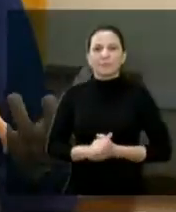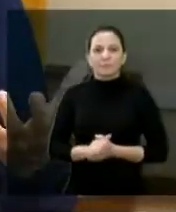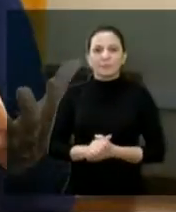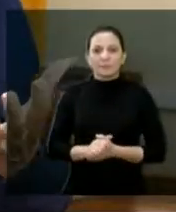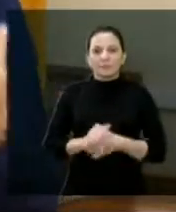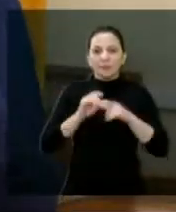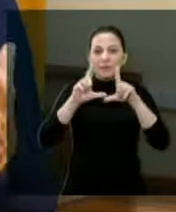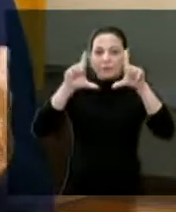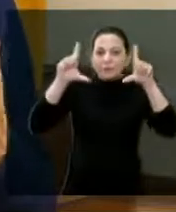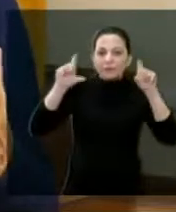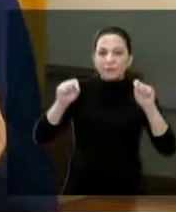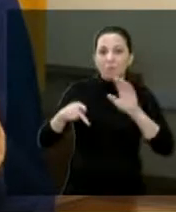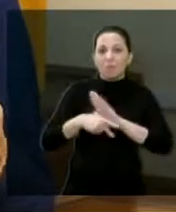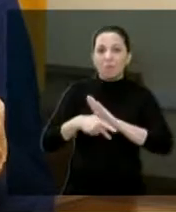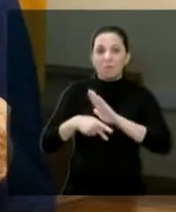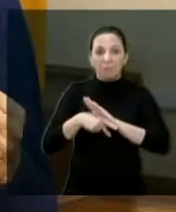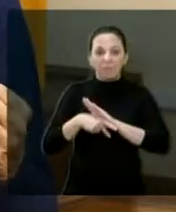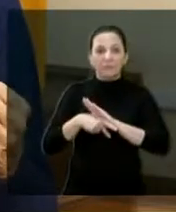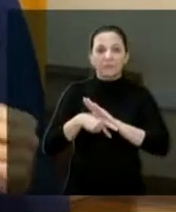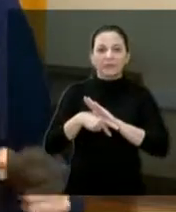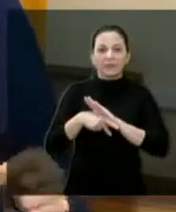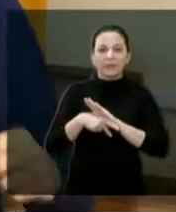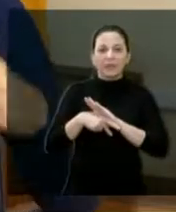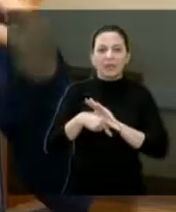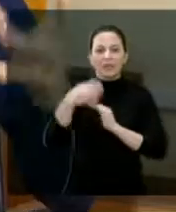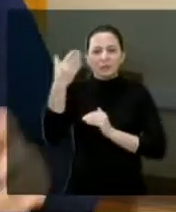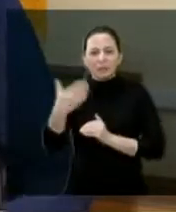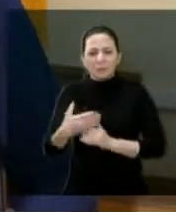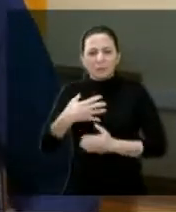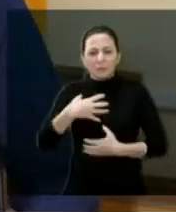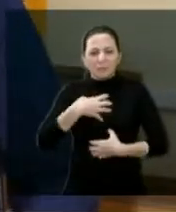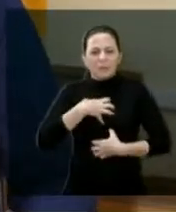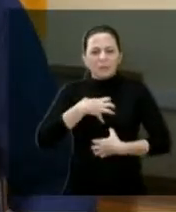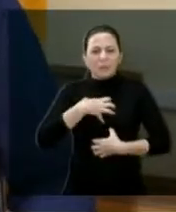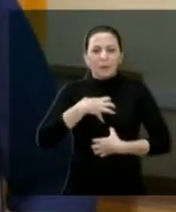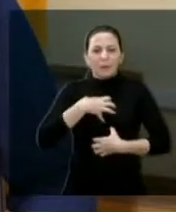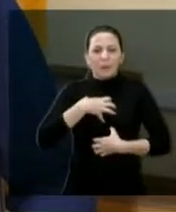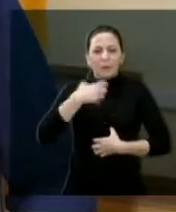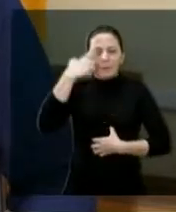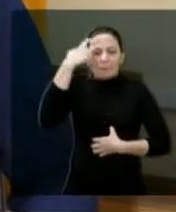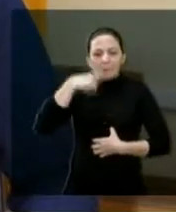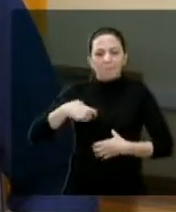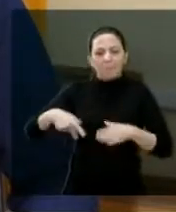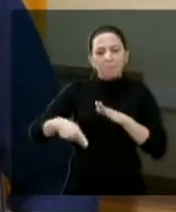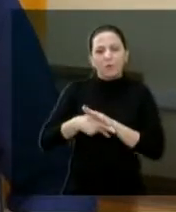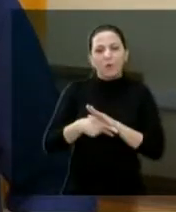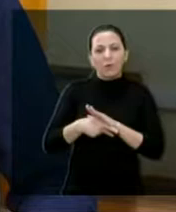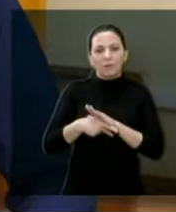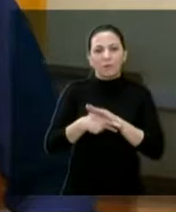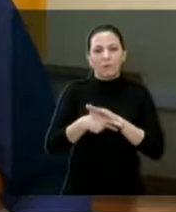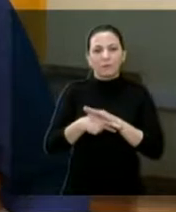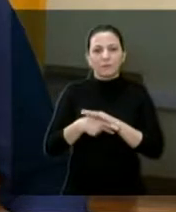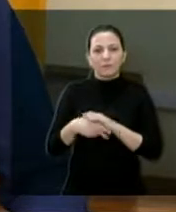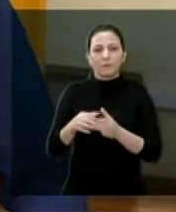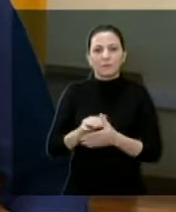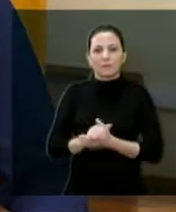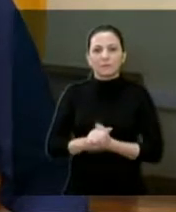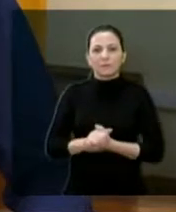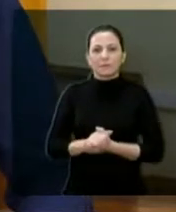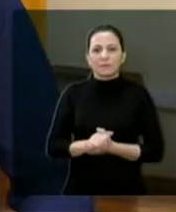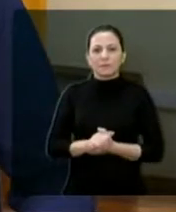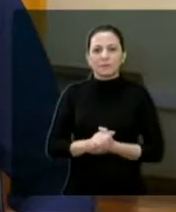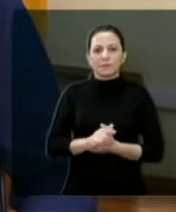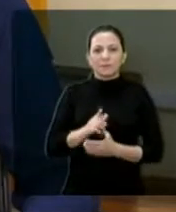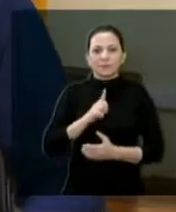isso porque ele era autêntico. Sabe, tinha gente, mas ele era autêntico. Roberto Barbieri eu